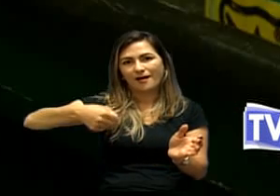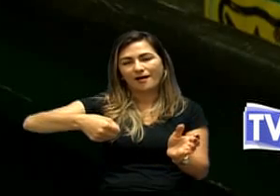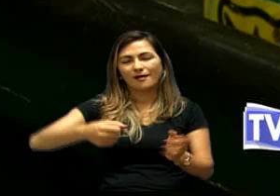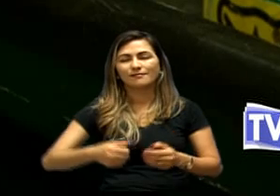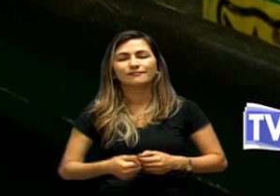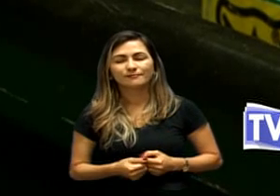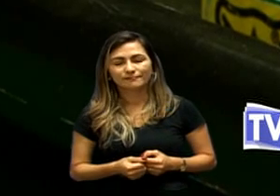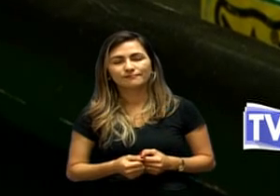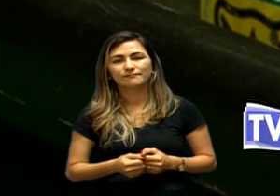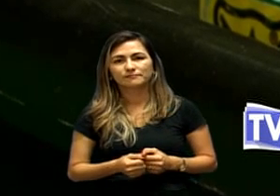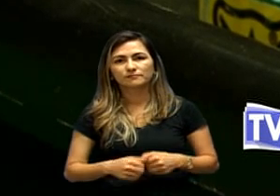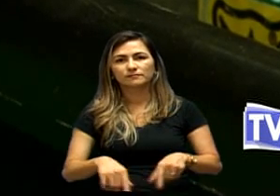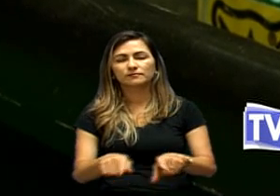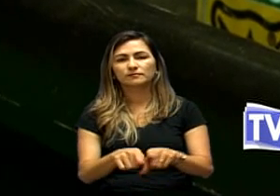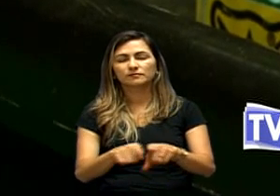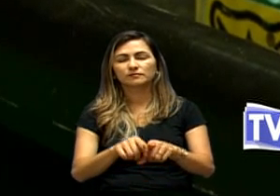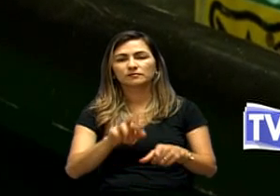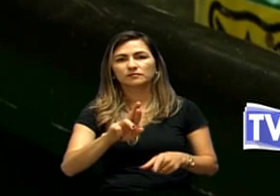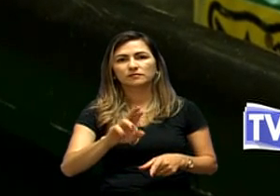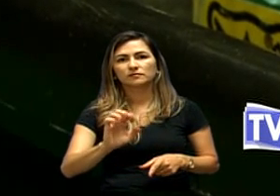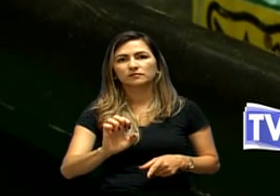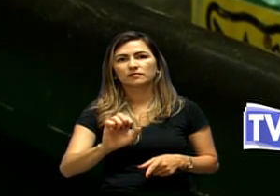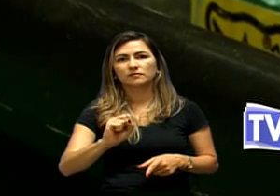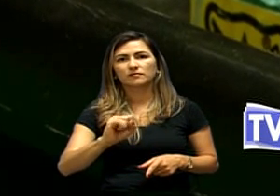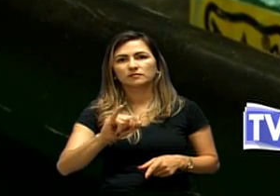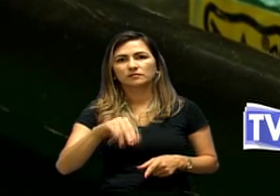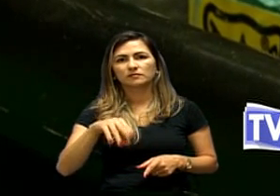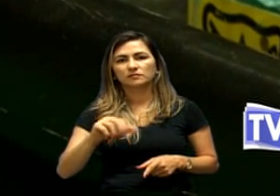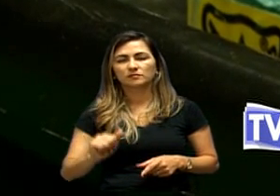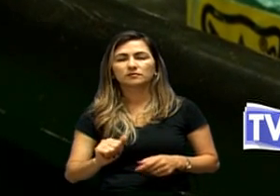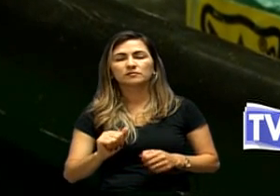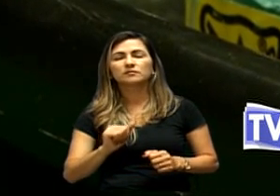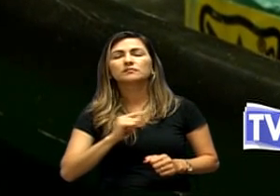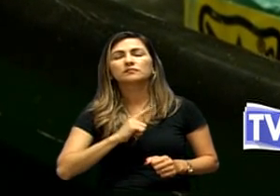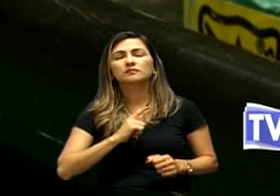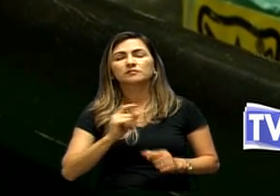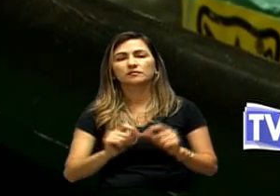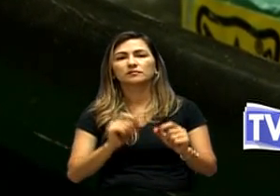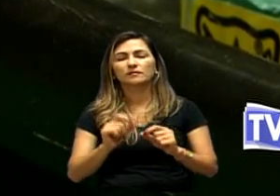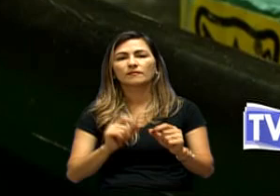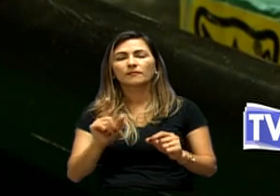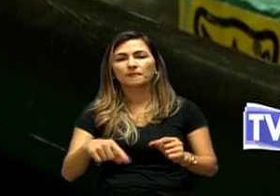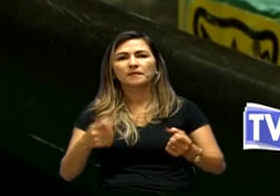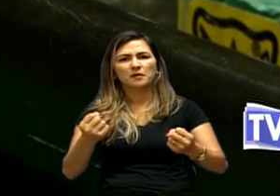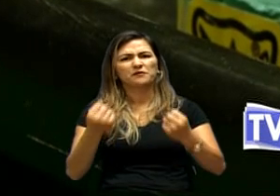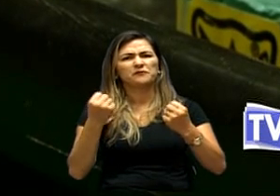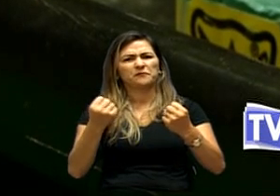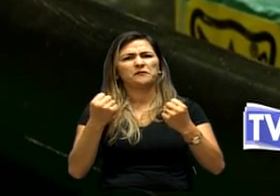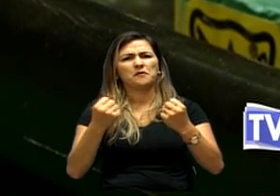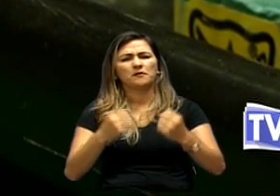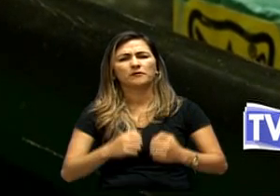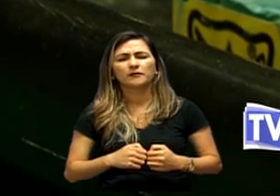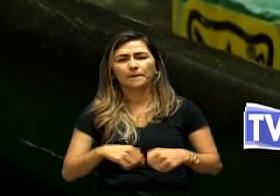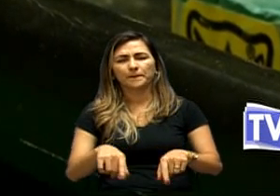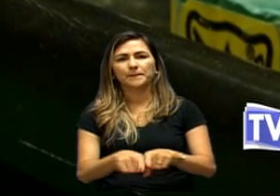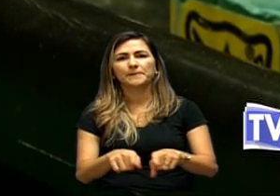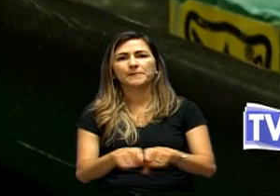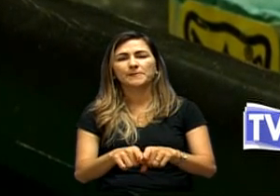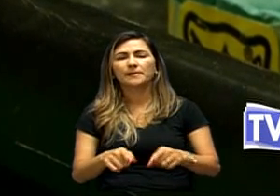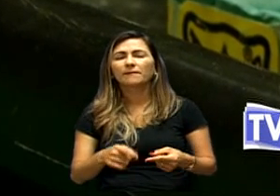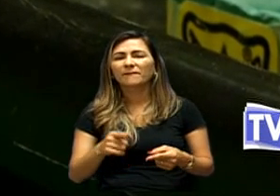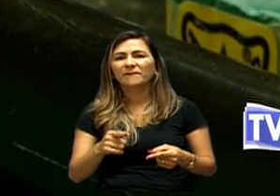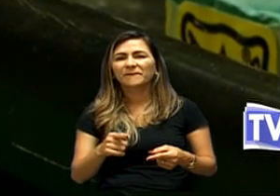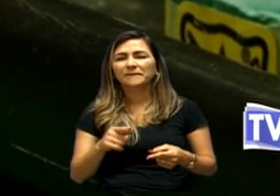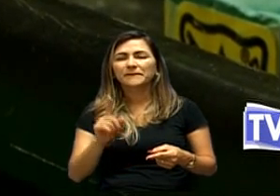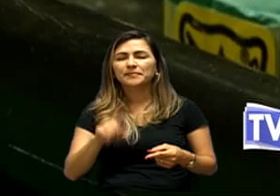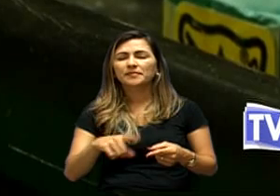etc. Resinas fenólicas. Elas têm bom comportamento térmico, altos níveis de força e resistência, longas estabilidades